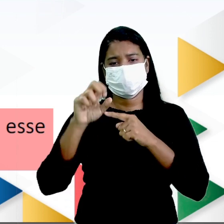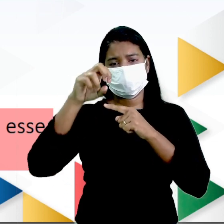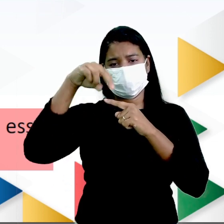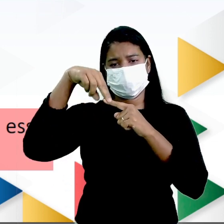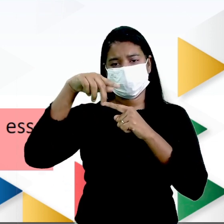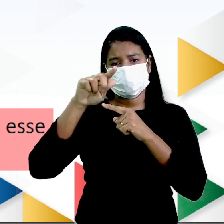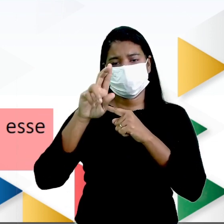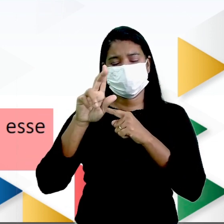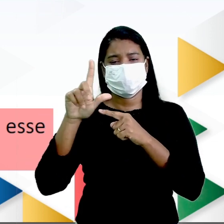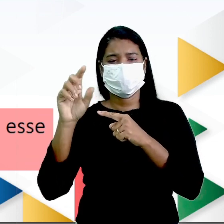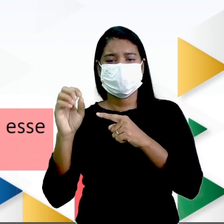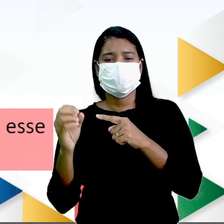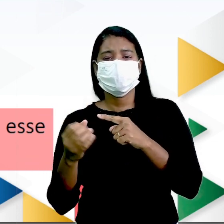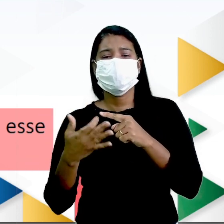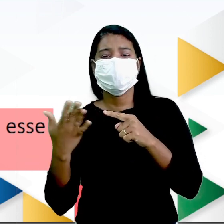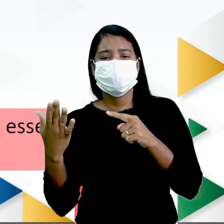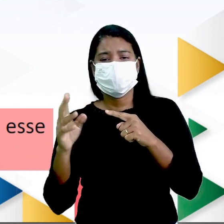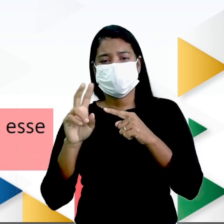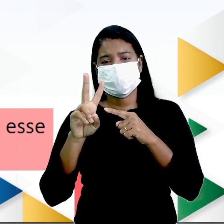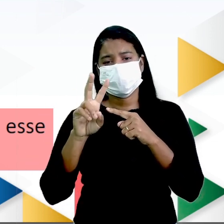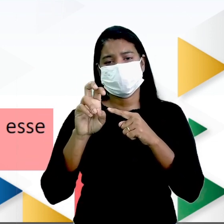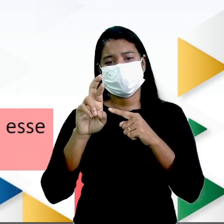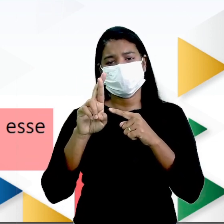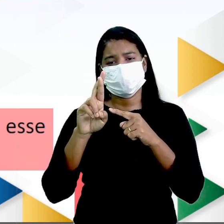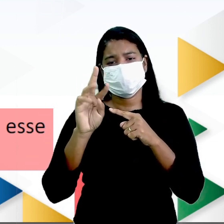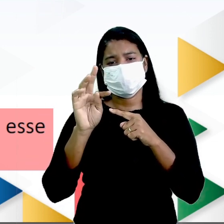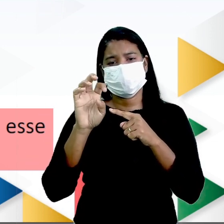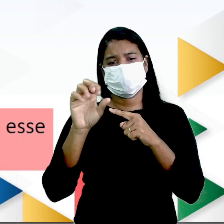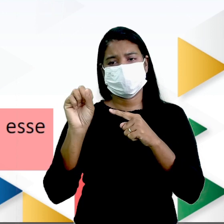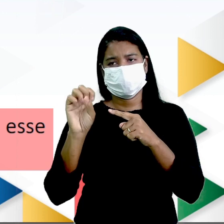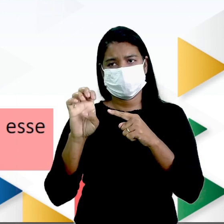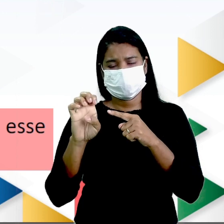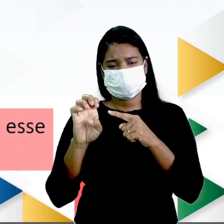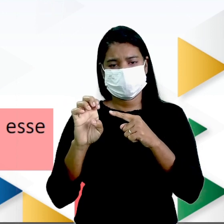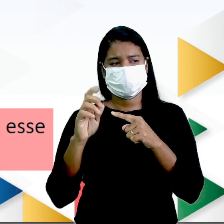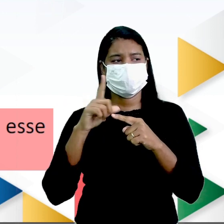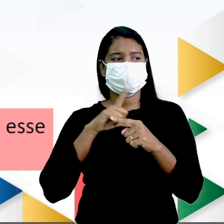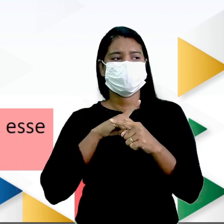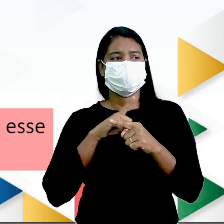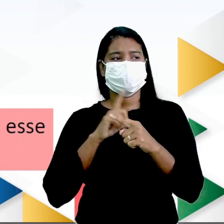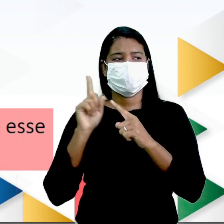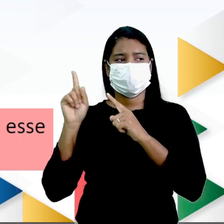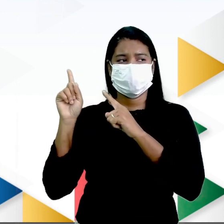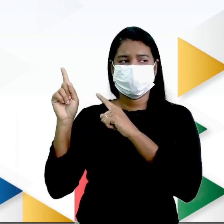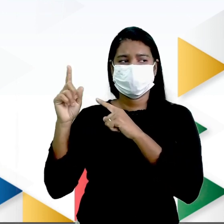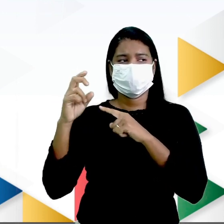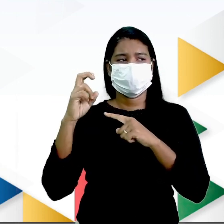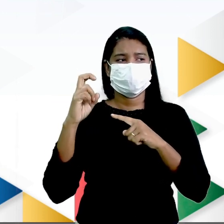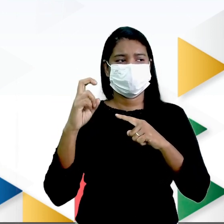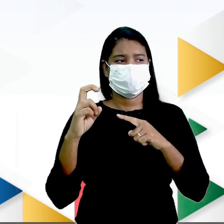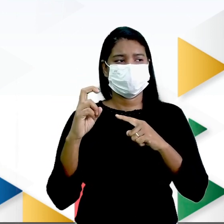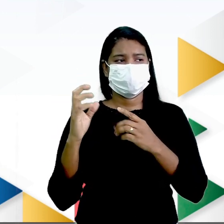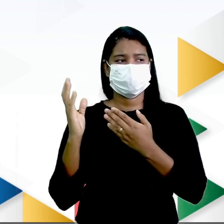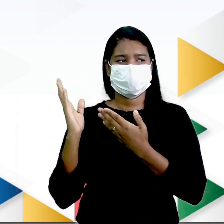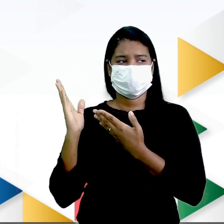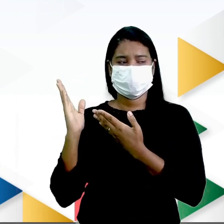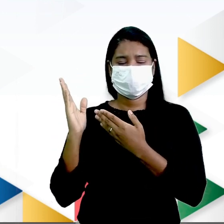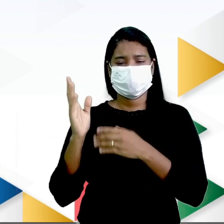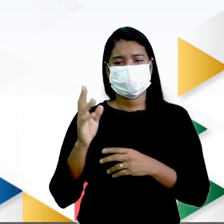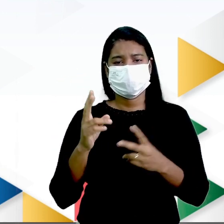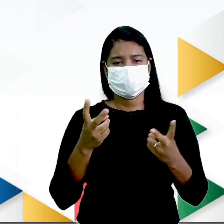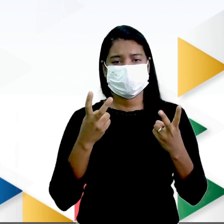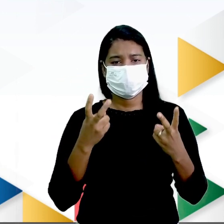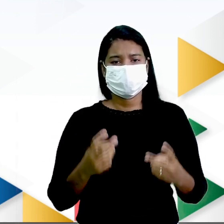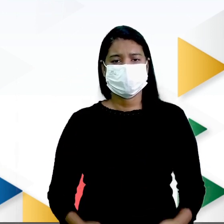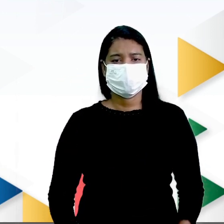vértice, quantos vértices eu tenho? Então vamos contar comigo? Temos exatamente 5 vértices. Então olha como é interessante.